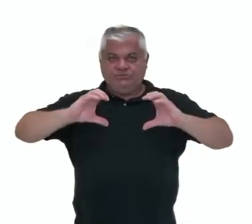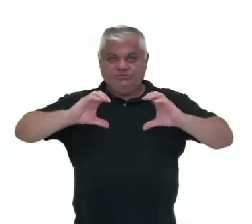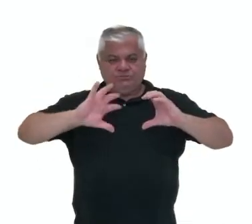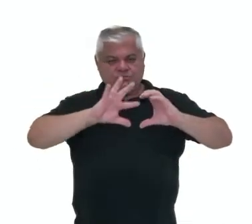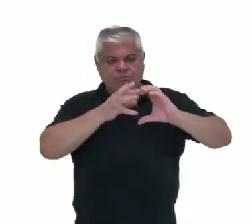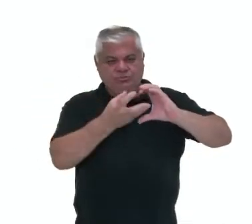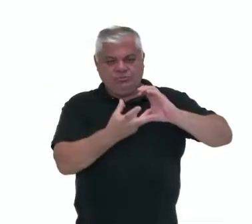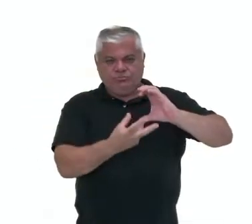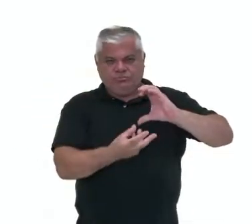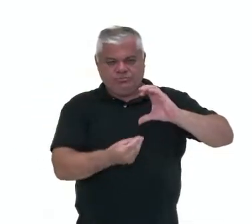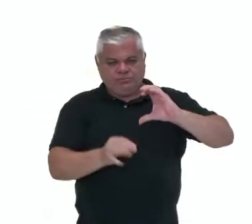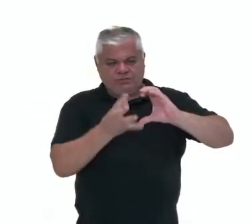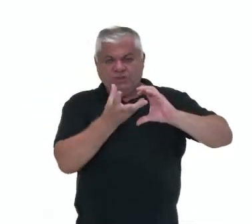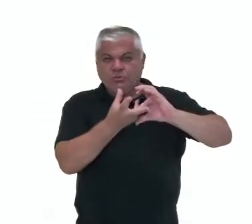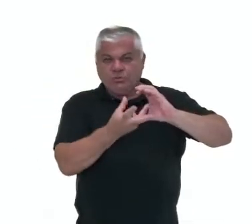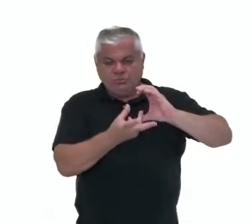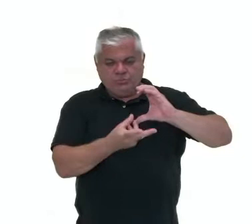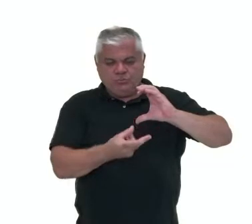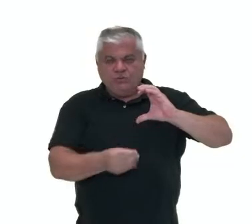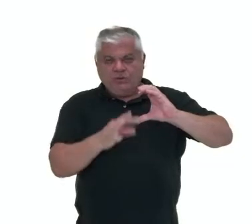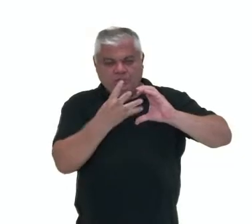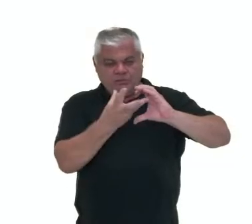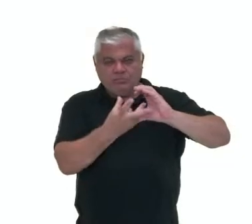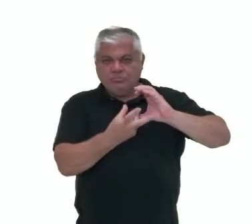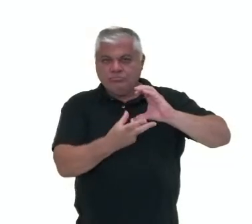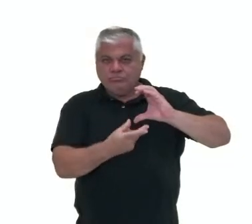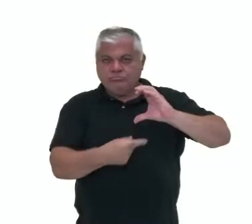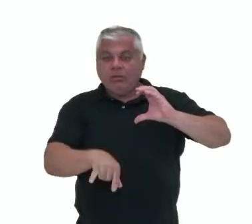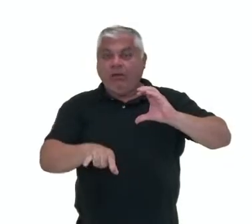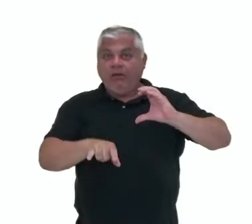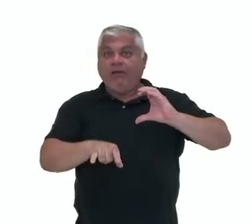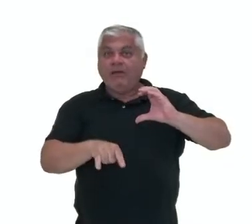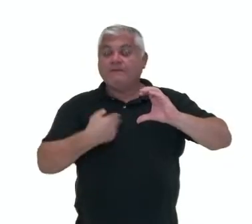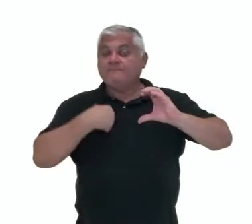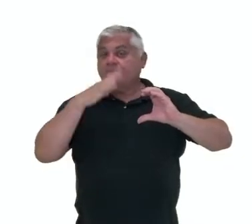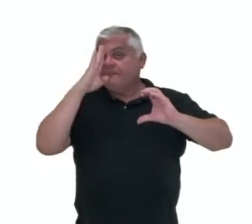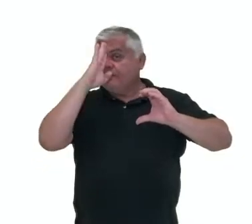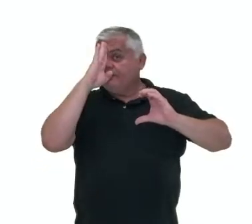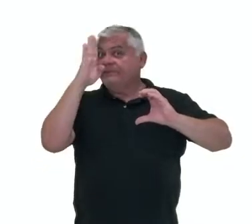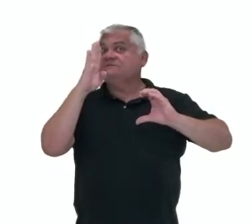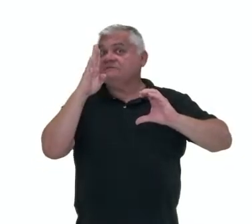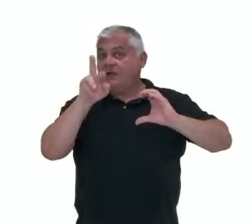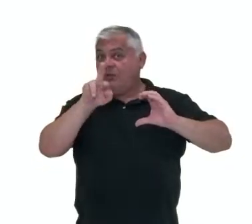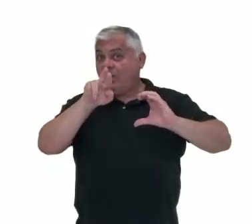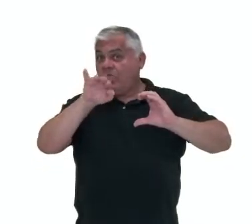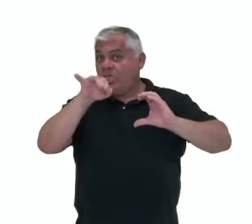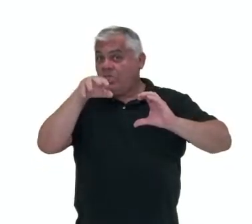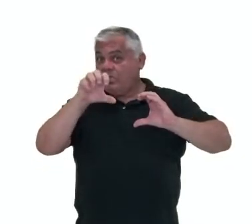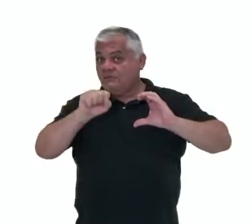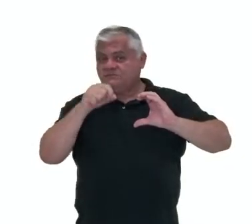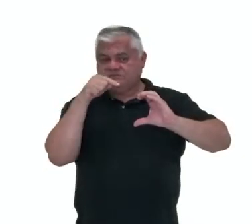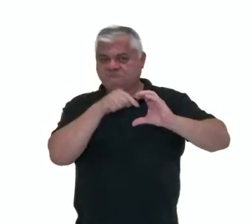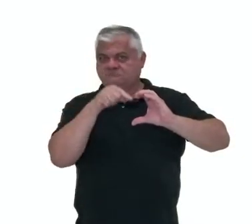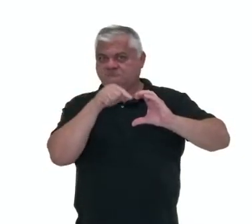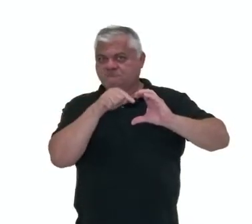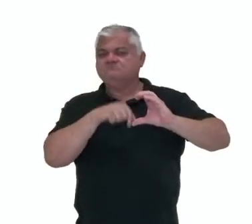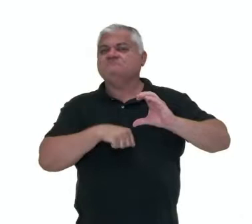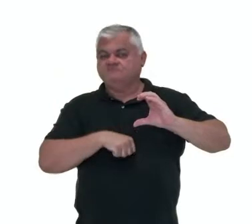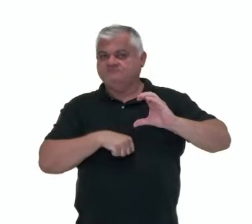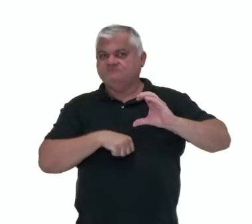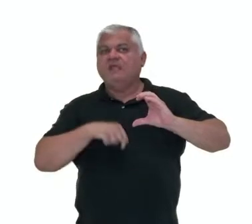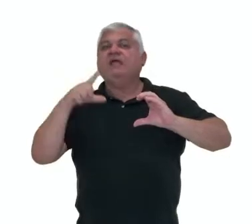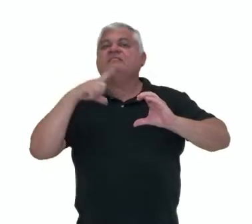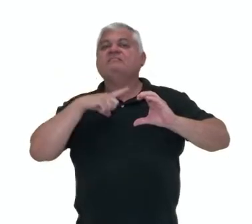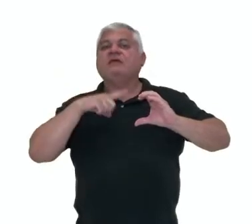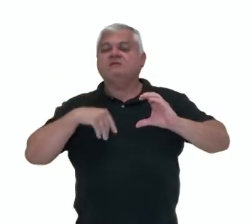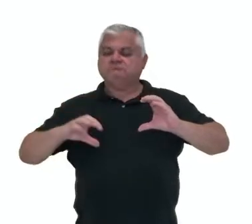como filtradores. É uma das principais funções do rim. Então, o que nós temos